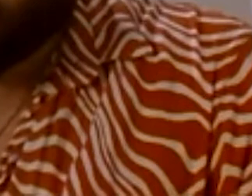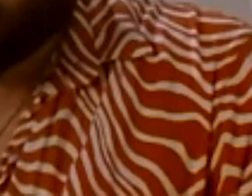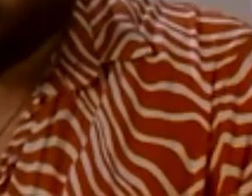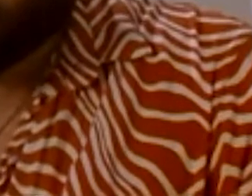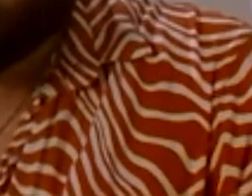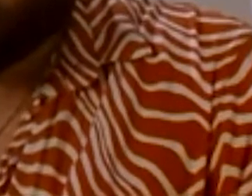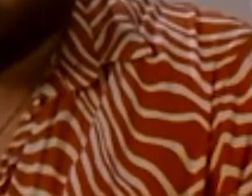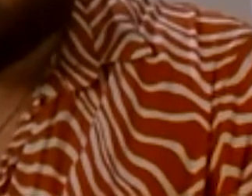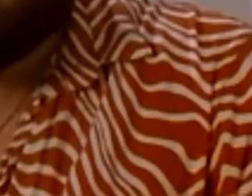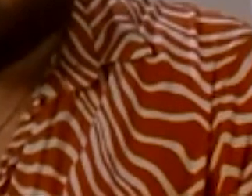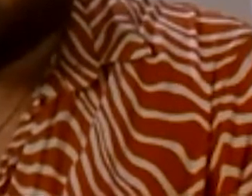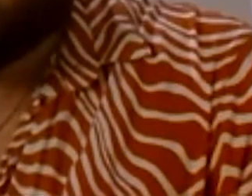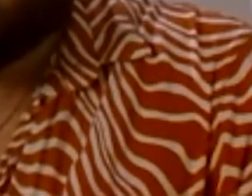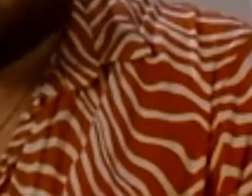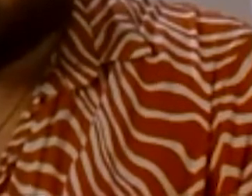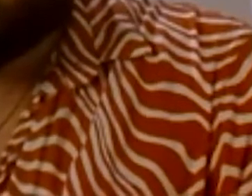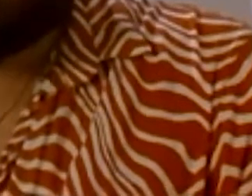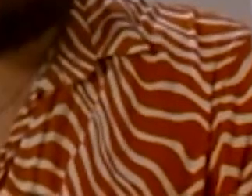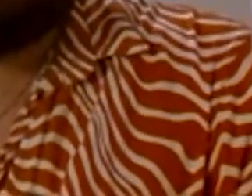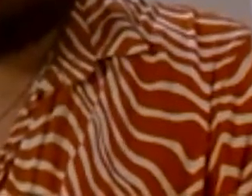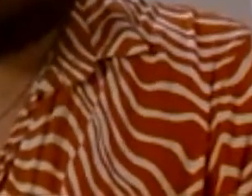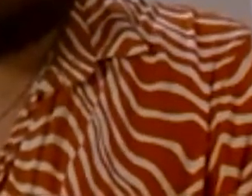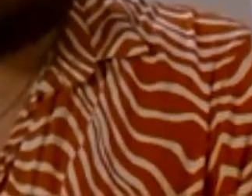Neves, representante da Leroy Merlin.